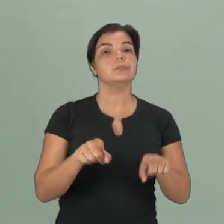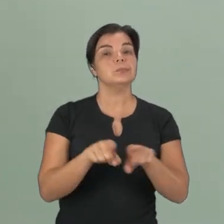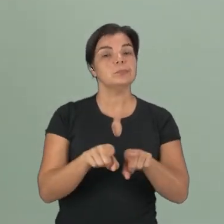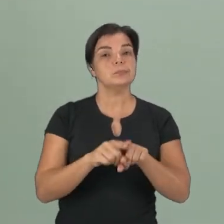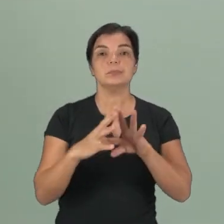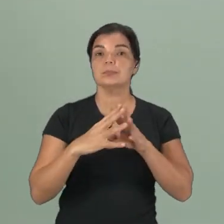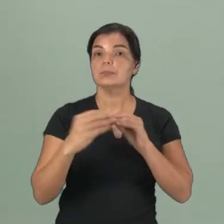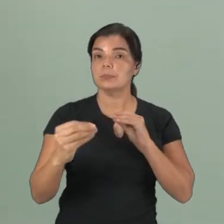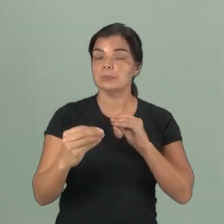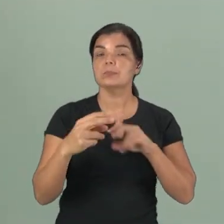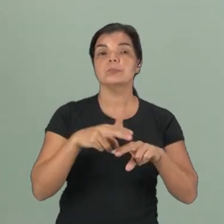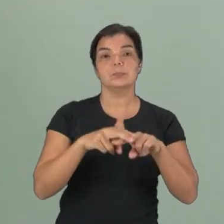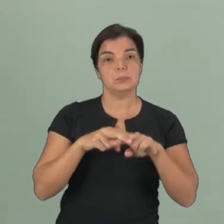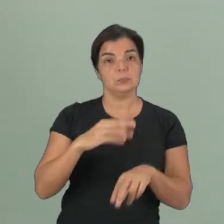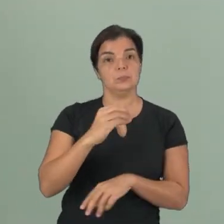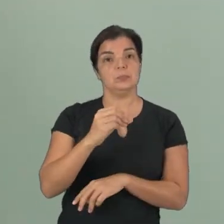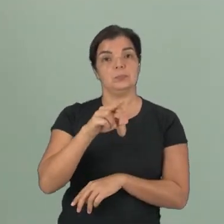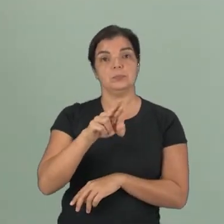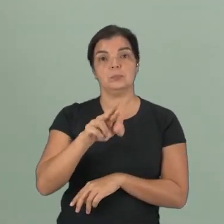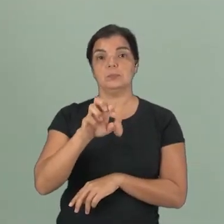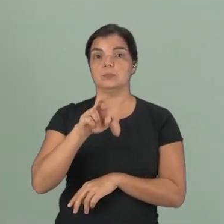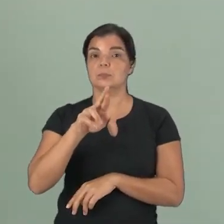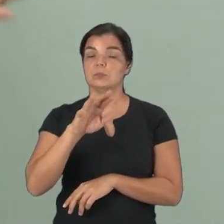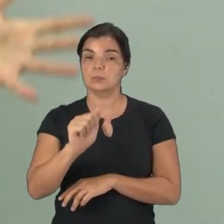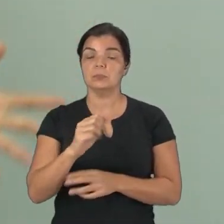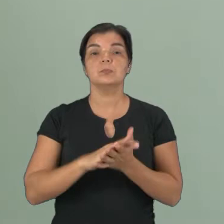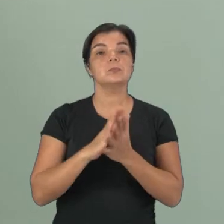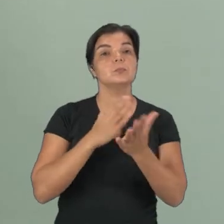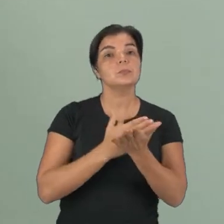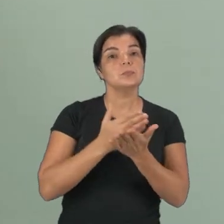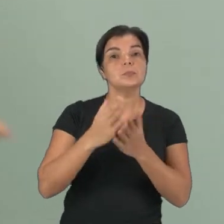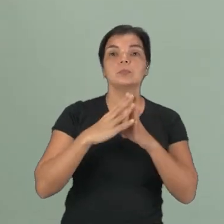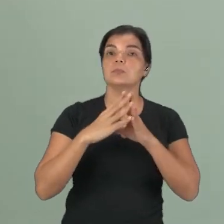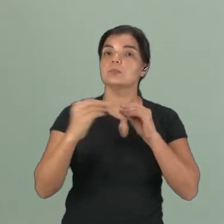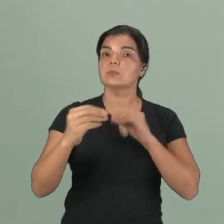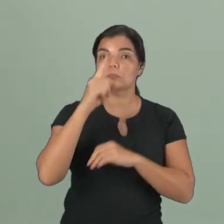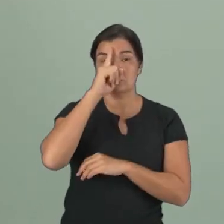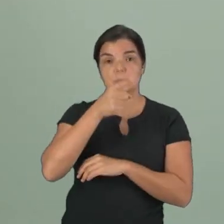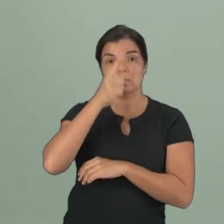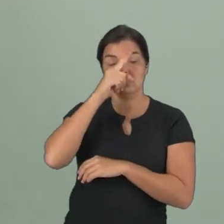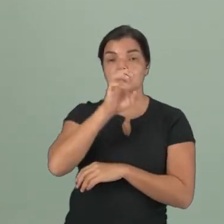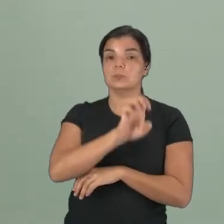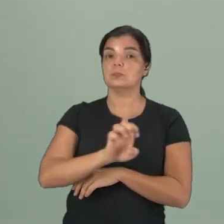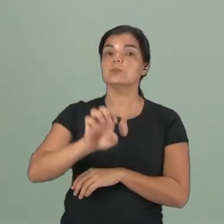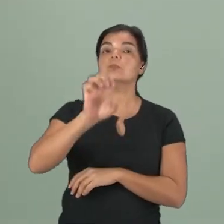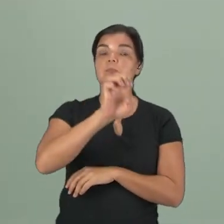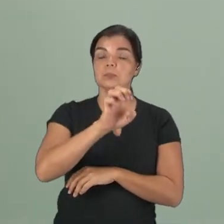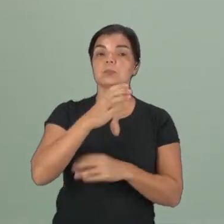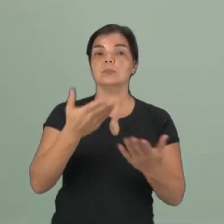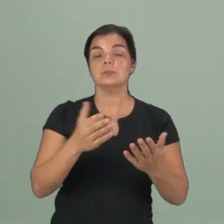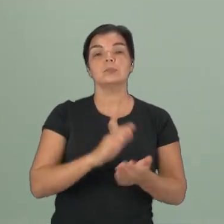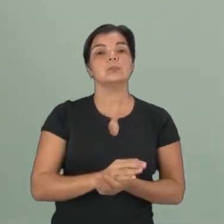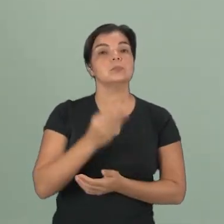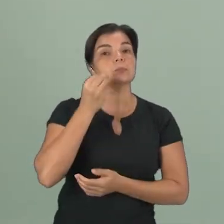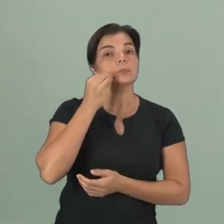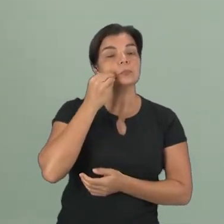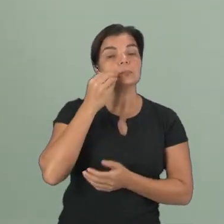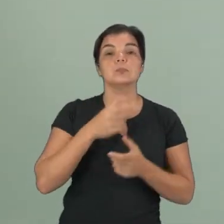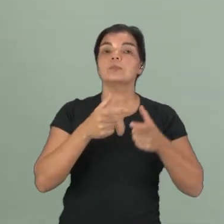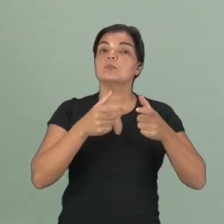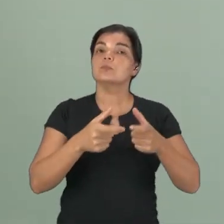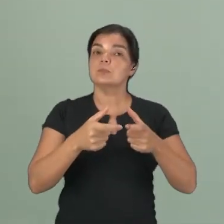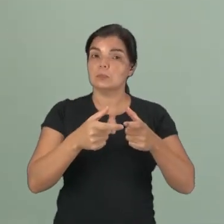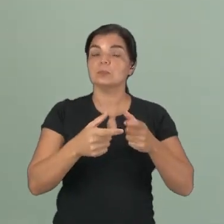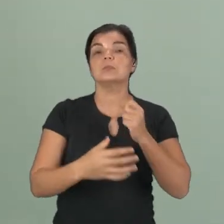vão fugir, por isso o nome correria, porque eles começam a fugir dessa dominação europeia, certo? A tentar buscar abrigo